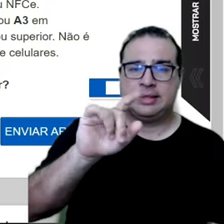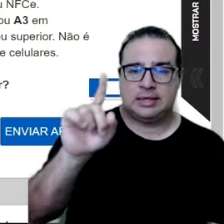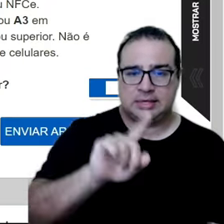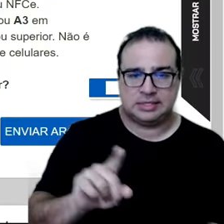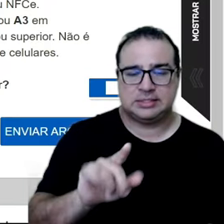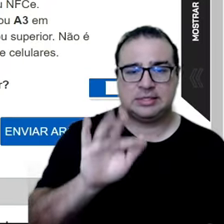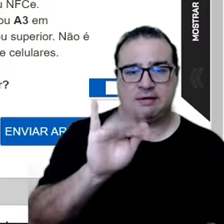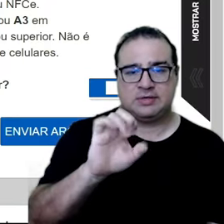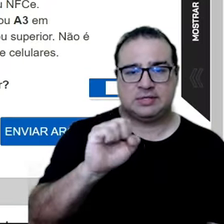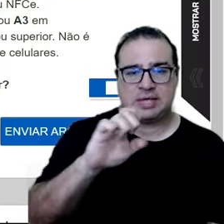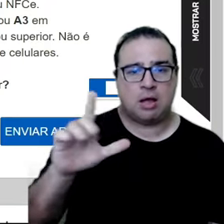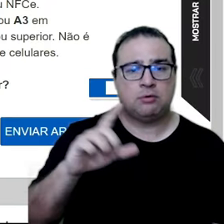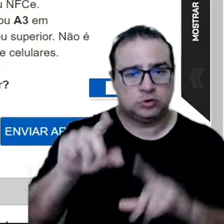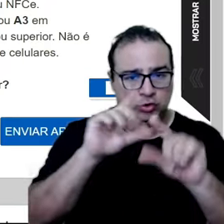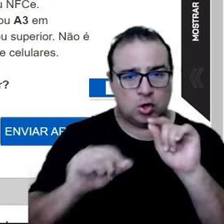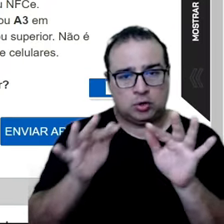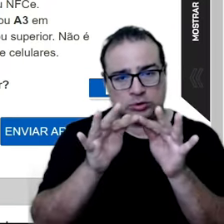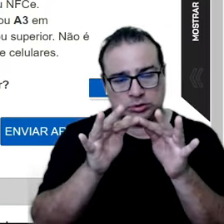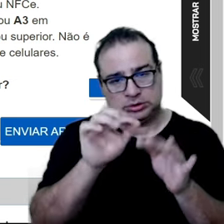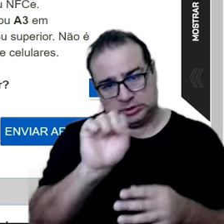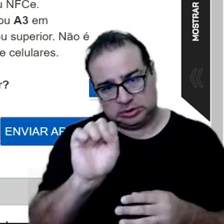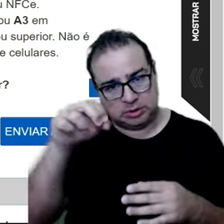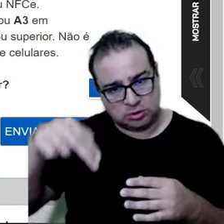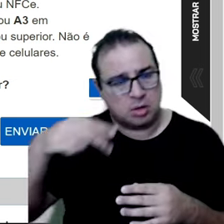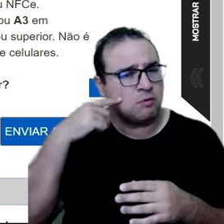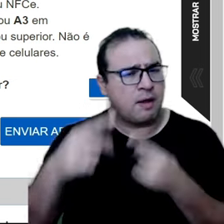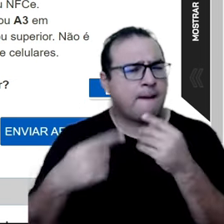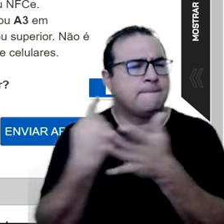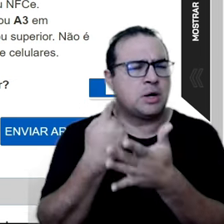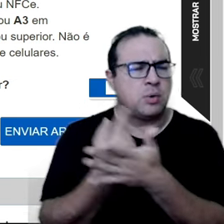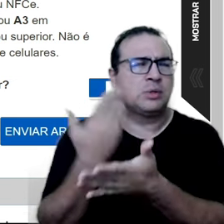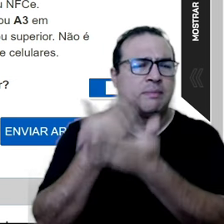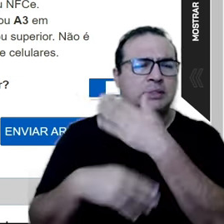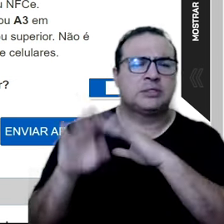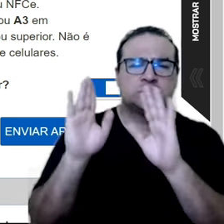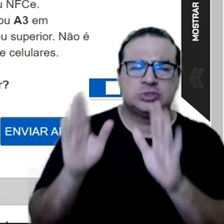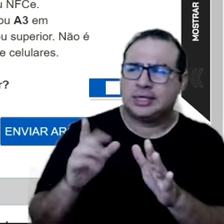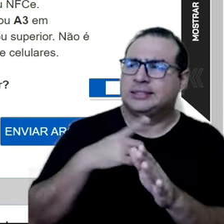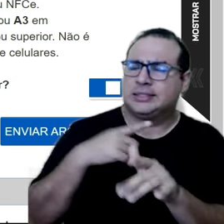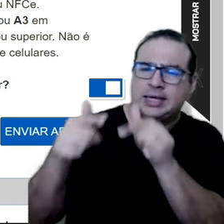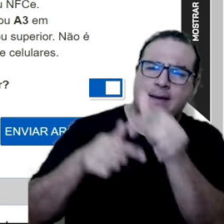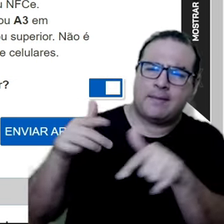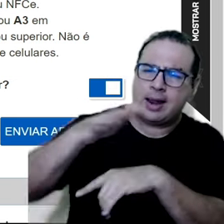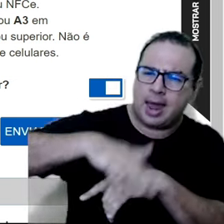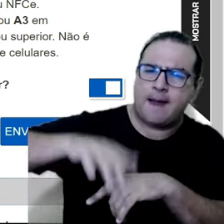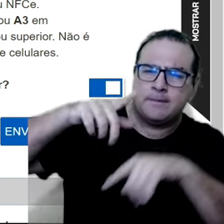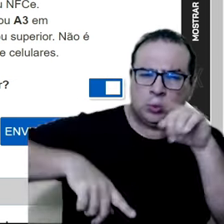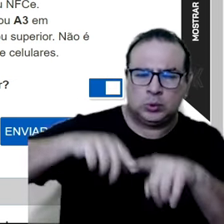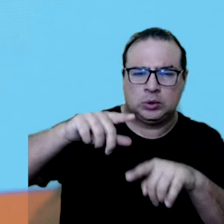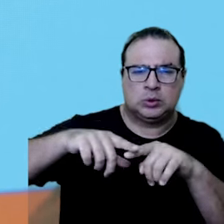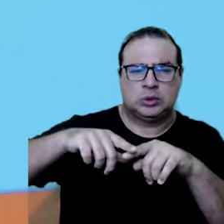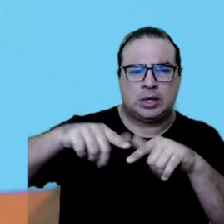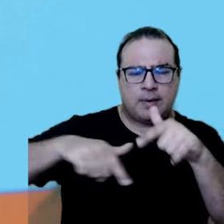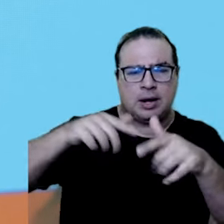eu seleciono aqui Simples Nacional né aqui também me veio uma pergunta que o nosso pessoal é que trabalha com produtor